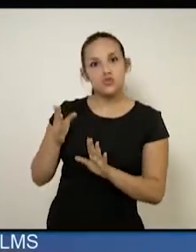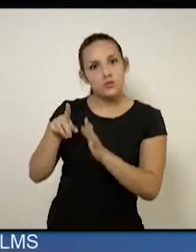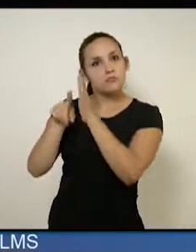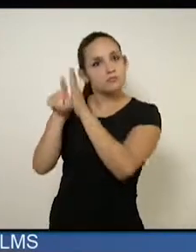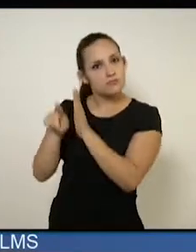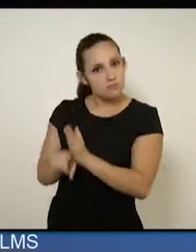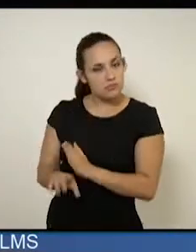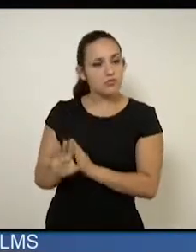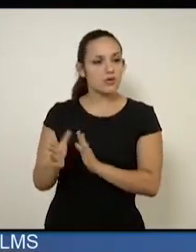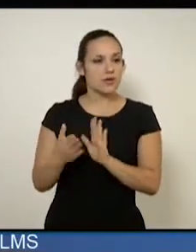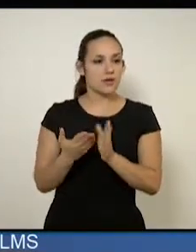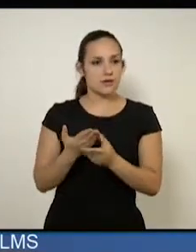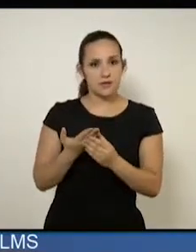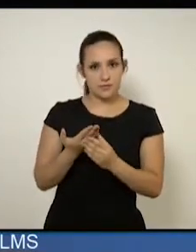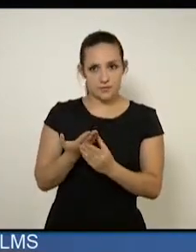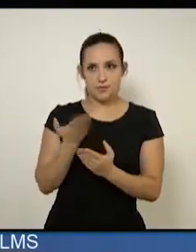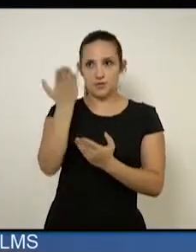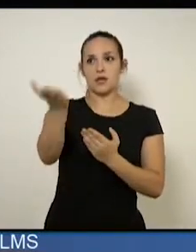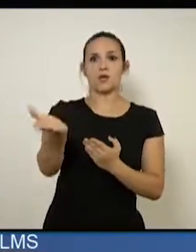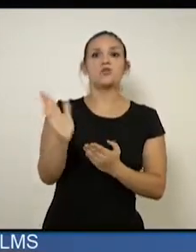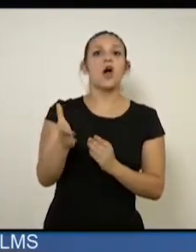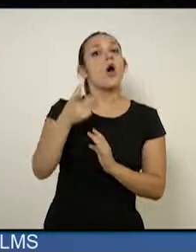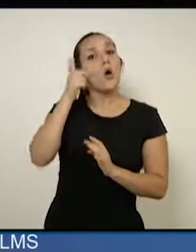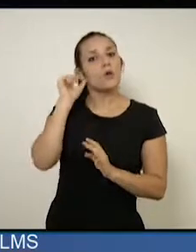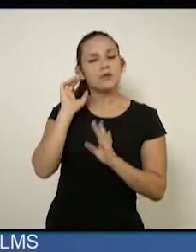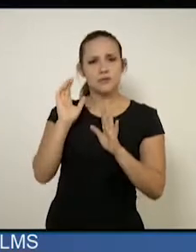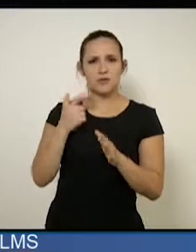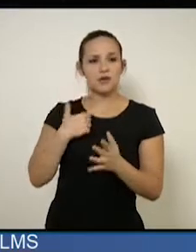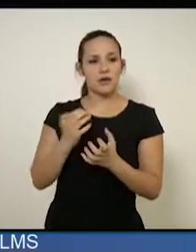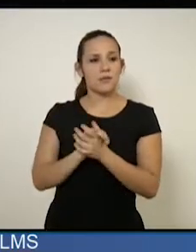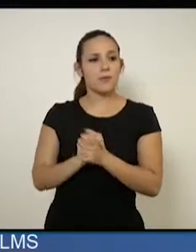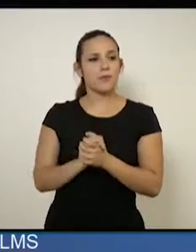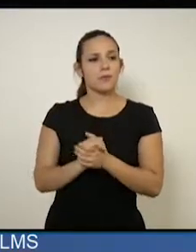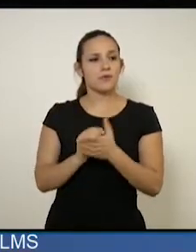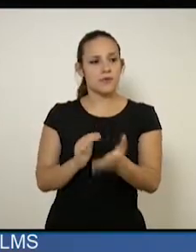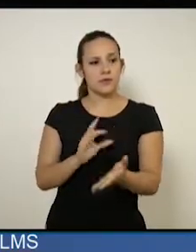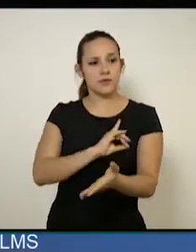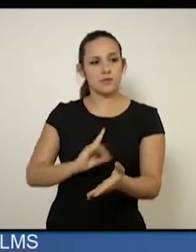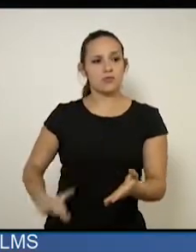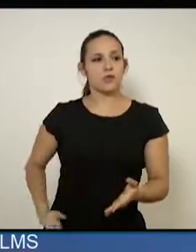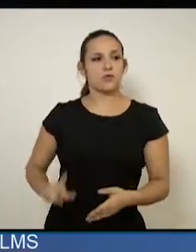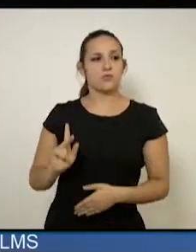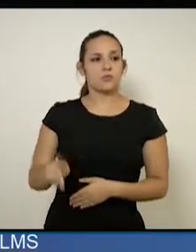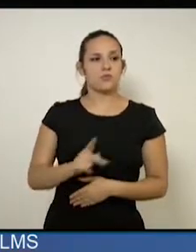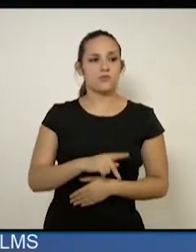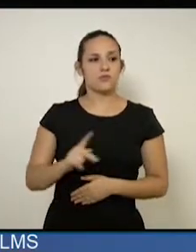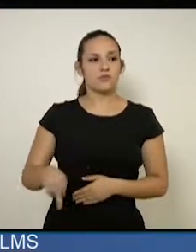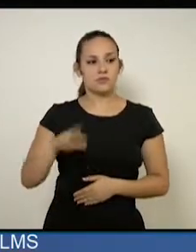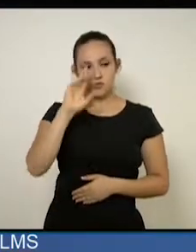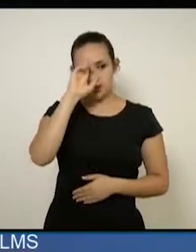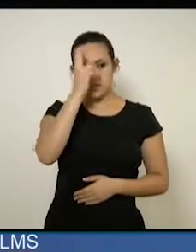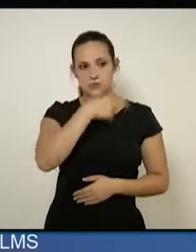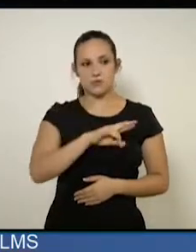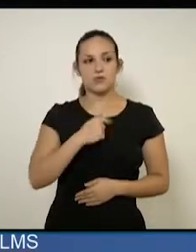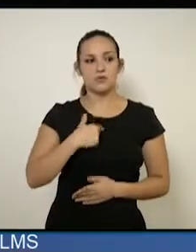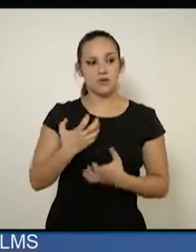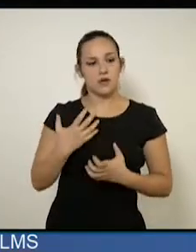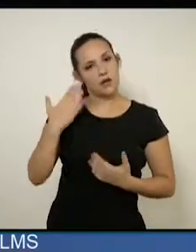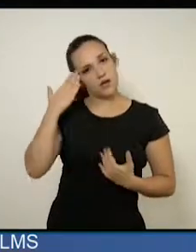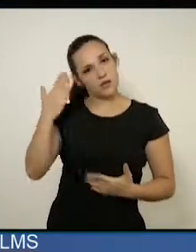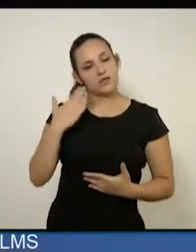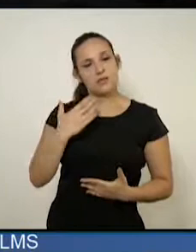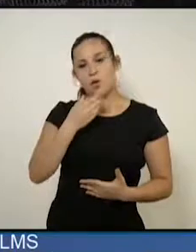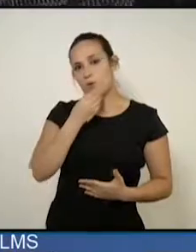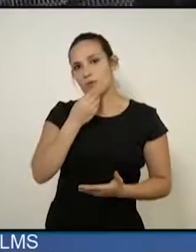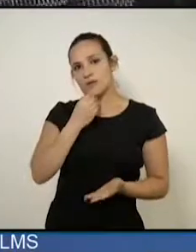e, aliás, quero parabenizar, deputado professor Rinaldo, a participação do secretário adjunto. participou da